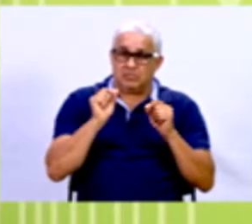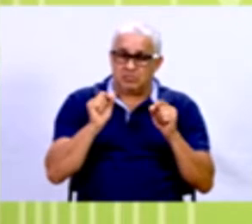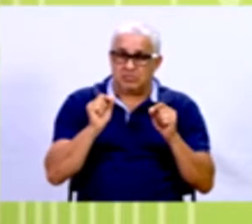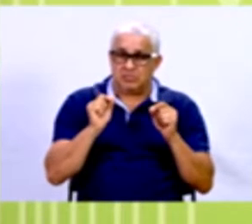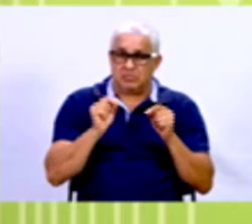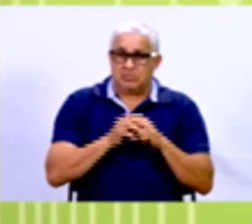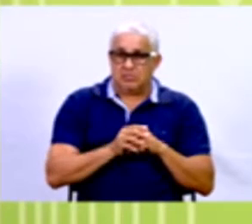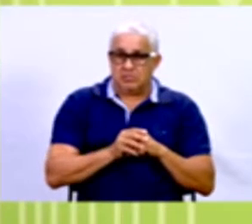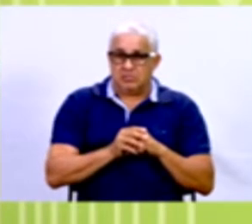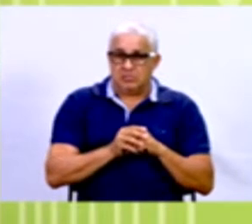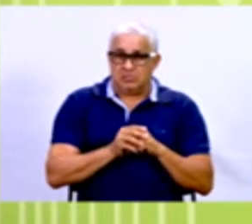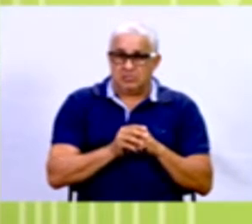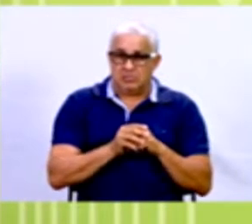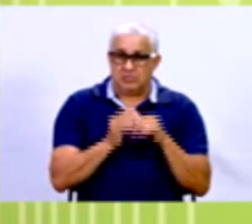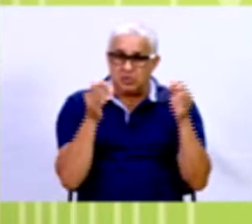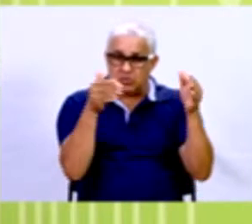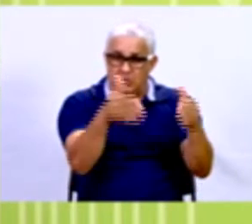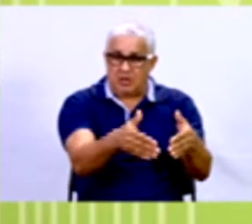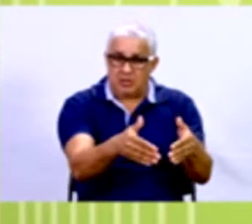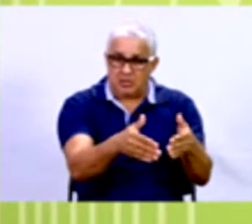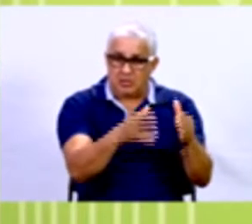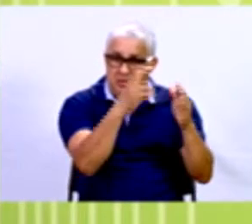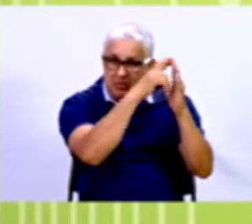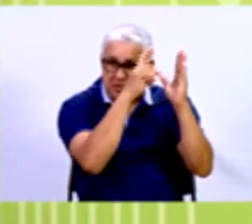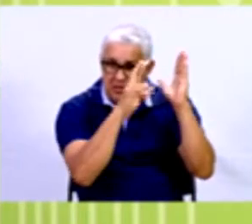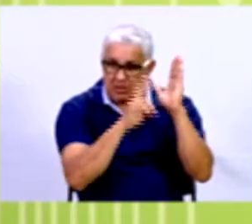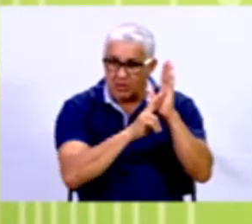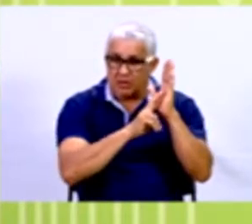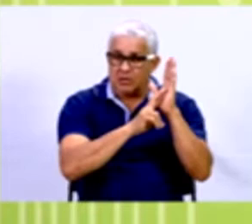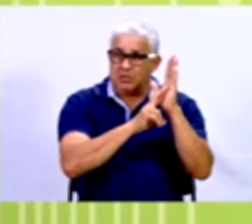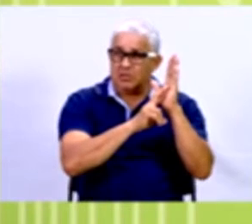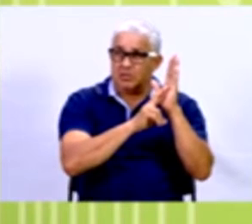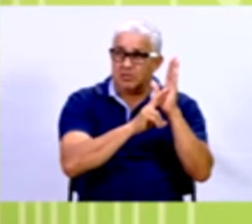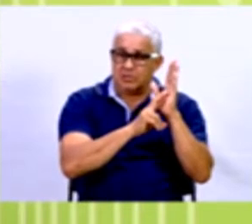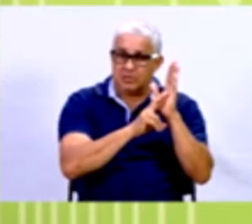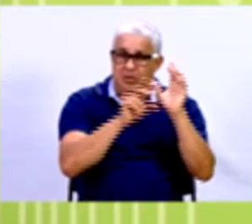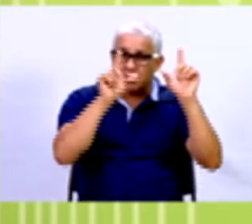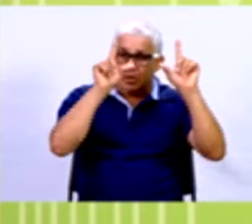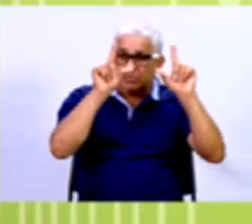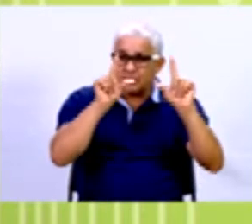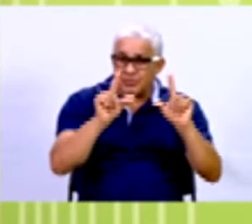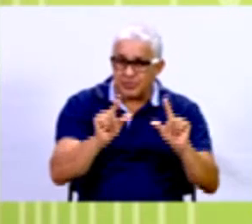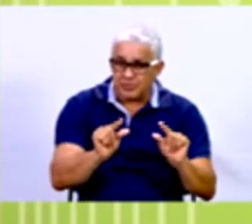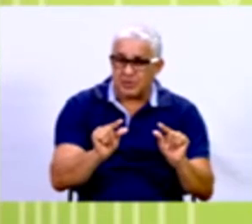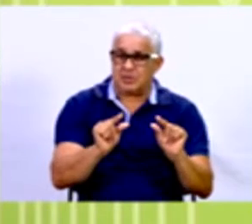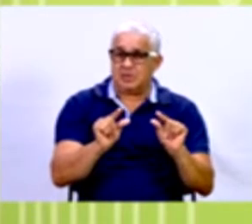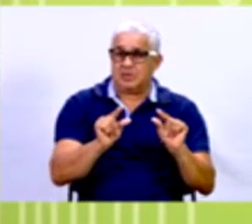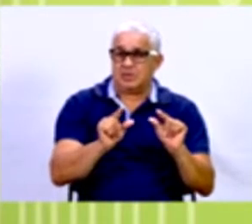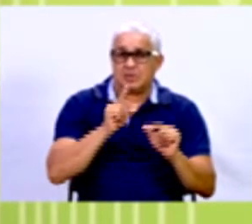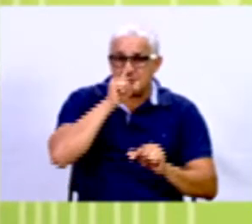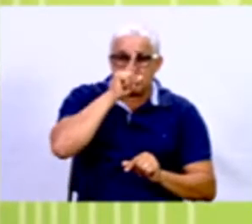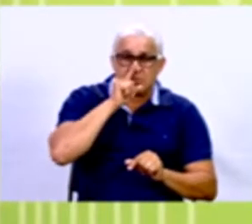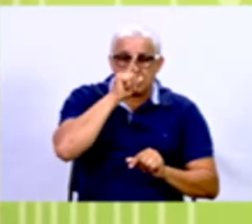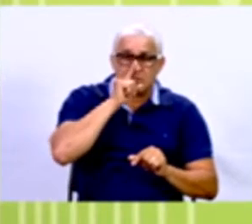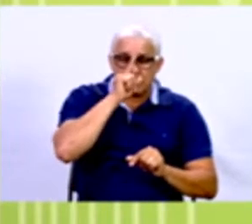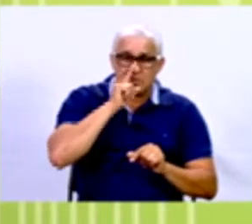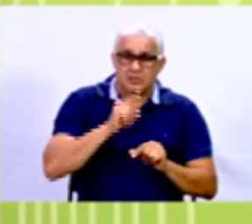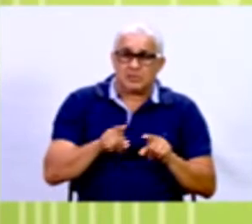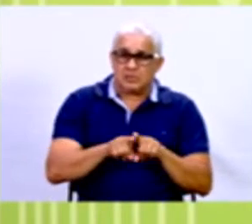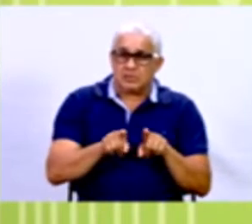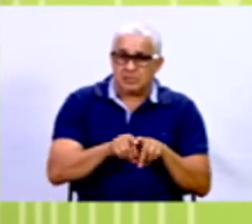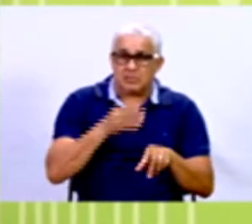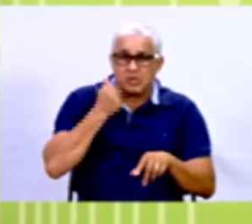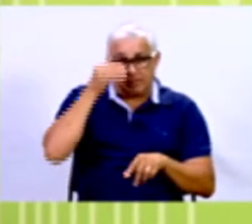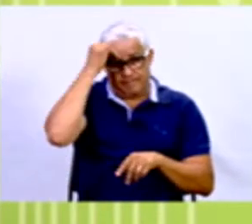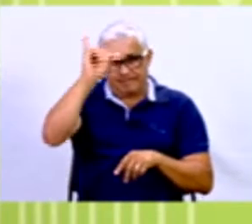através de alguns pilares, estabelecer um mínimo de risco ambiental através da prevenção. Prevenir sempre é melhor do que remediar. E